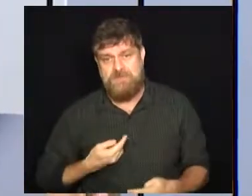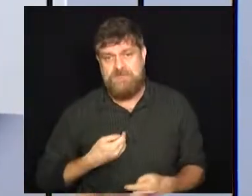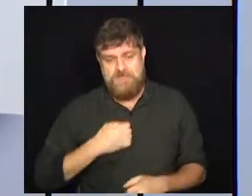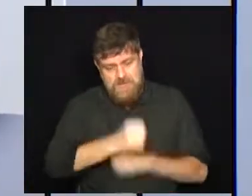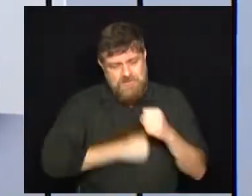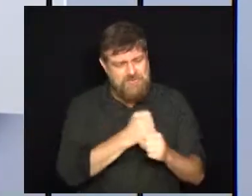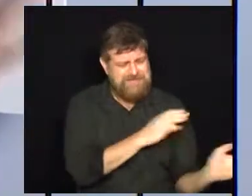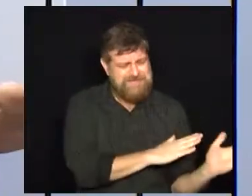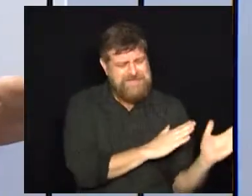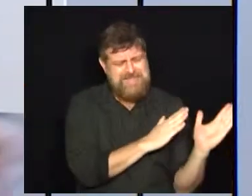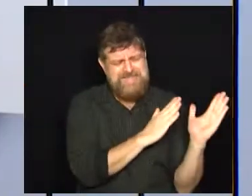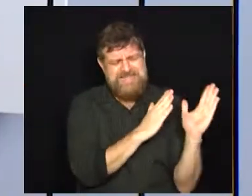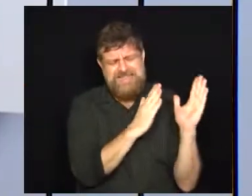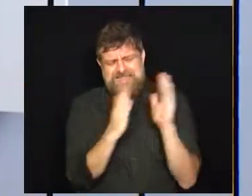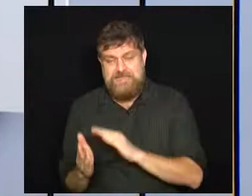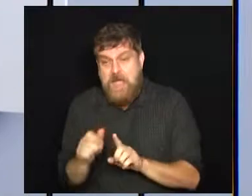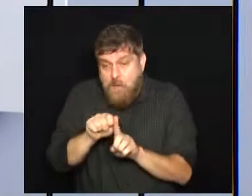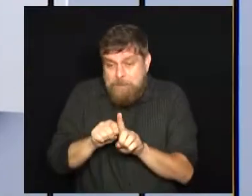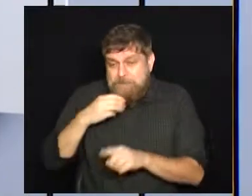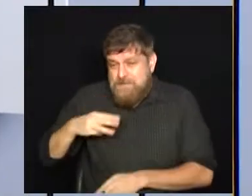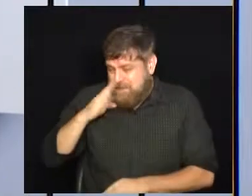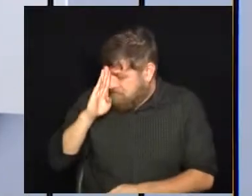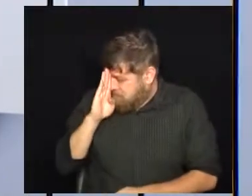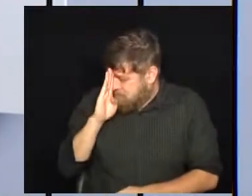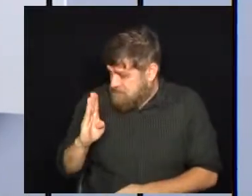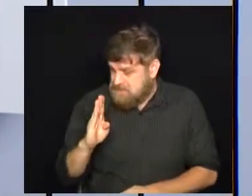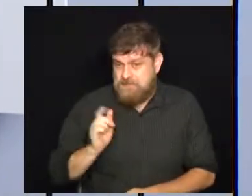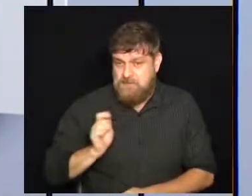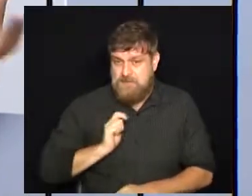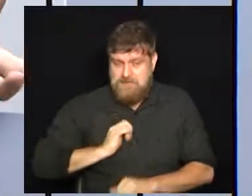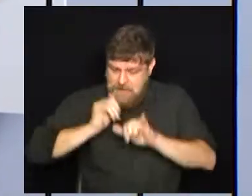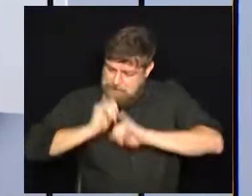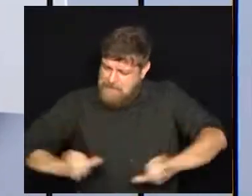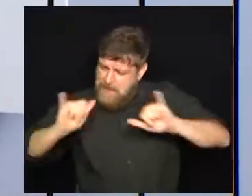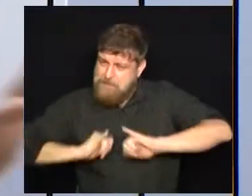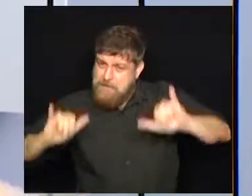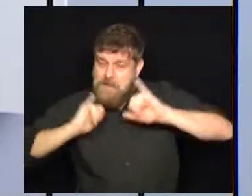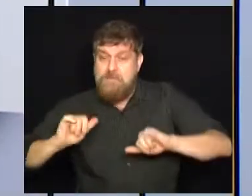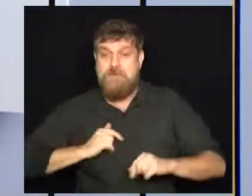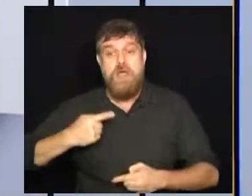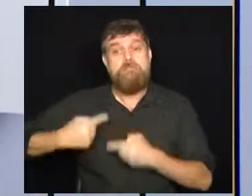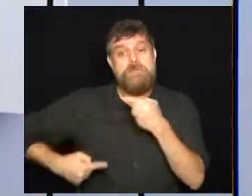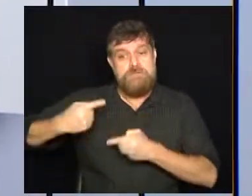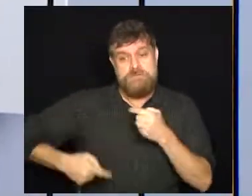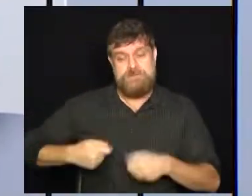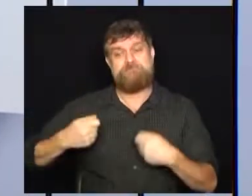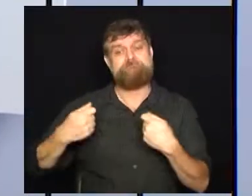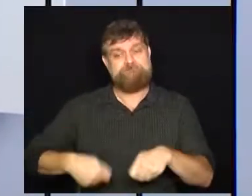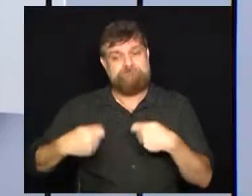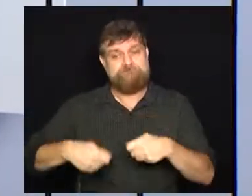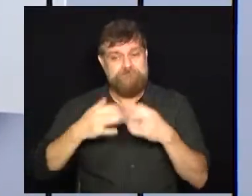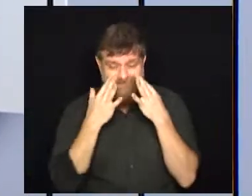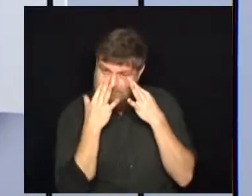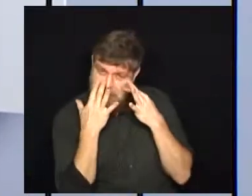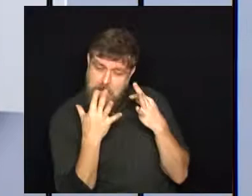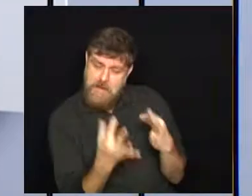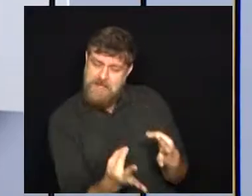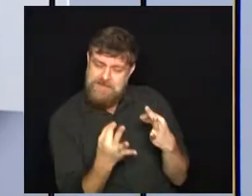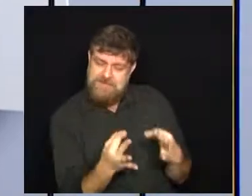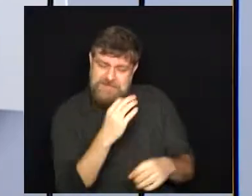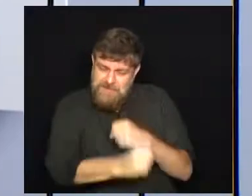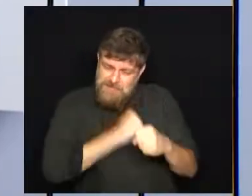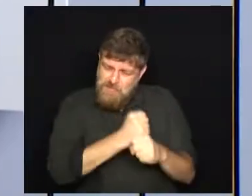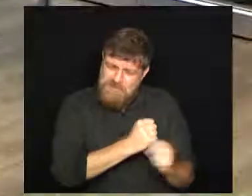inteiro, né? O mês de março ele é para dar uma visibilidade, mas é uma discussão que exige atenção o ano